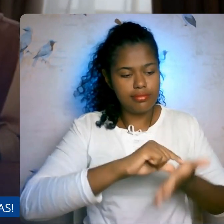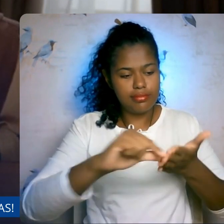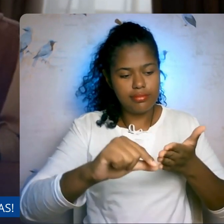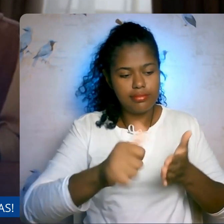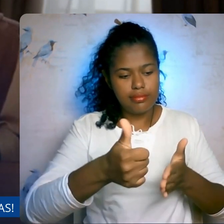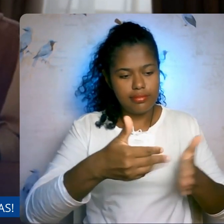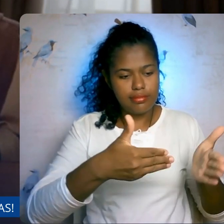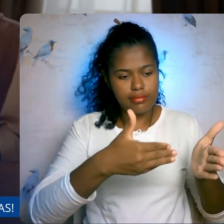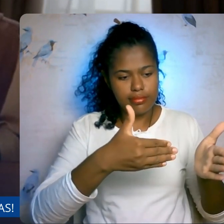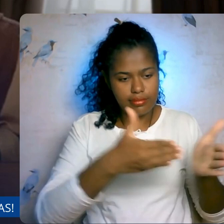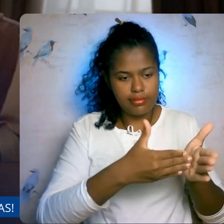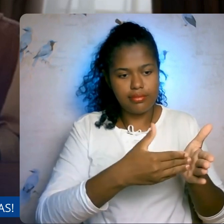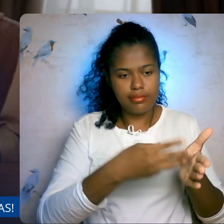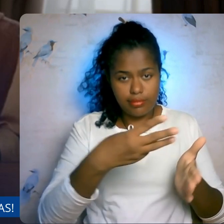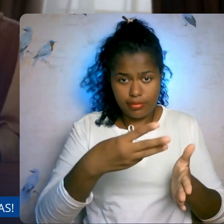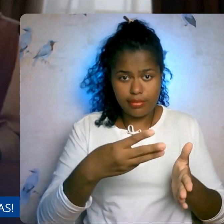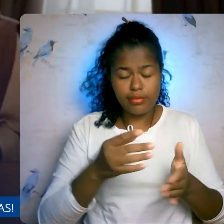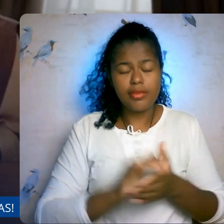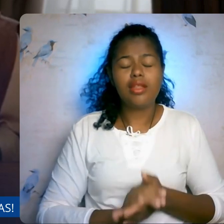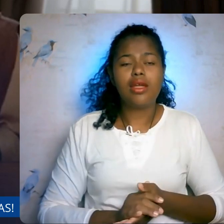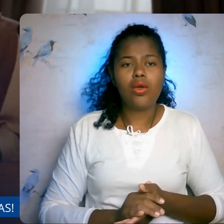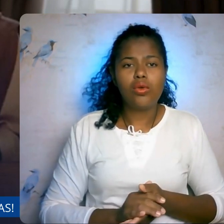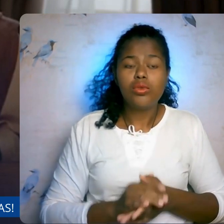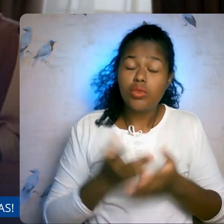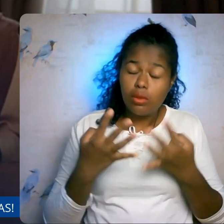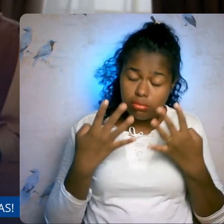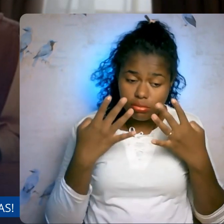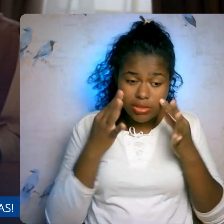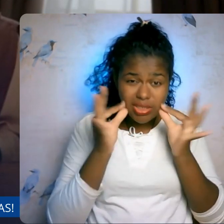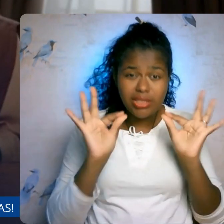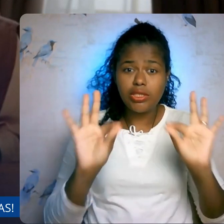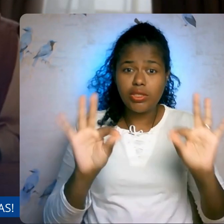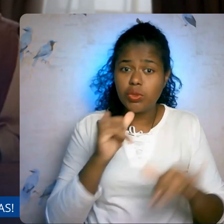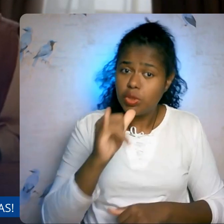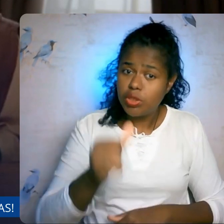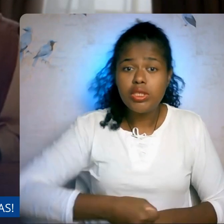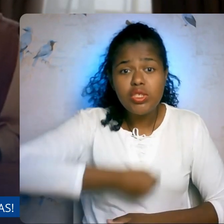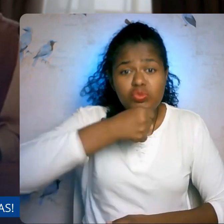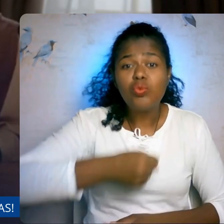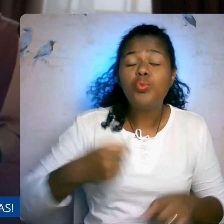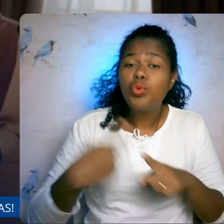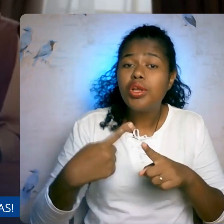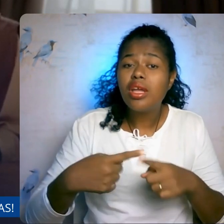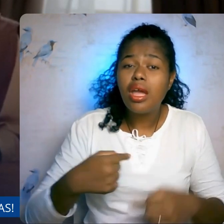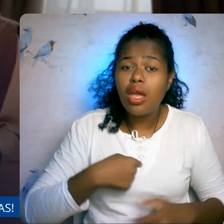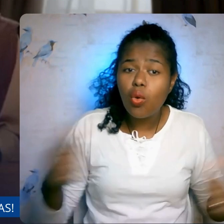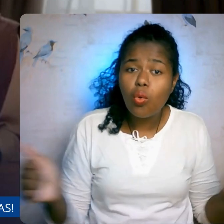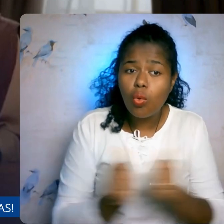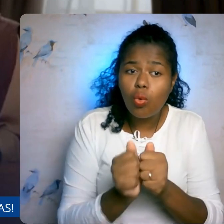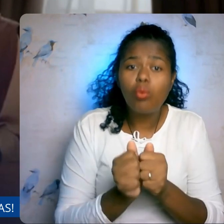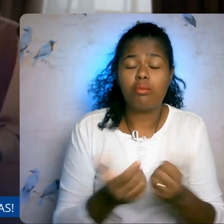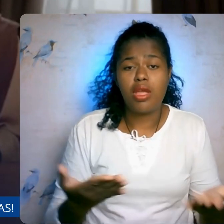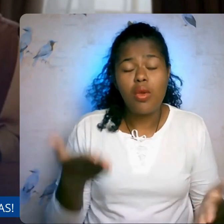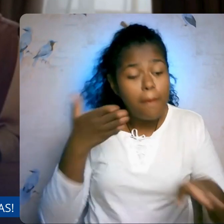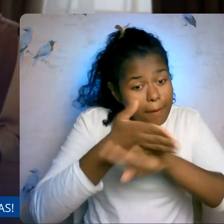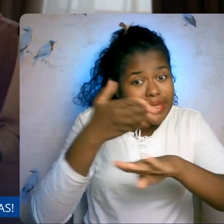que estão entre vós, porque sou ancião como eles. Pedro falando, fui testemunha dos sofrimentos de Cristo e serei participante com eles